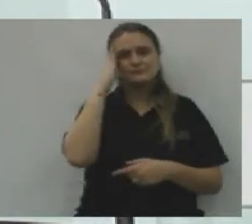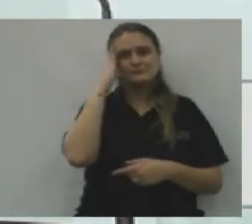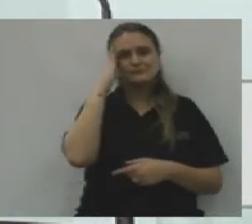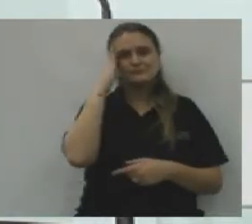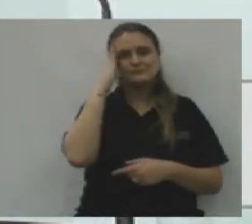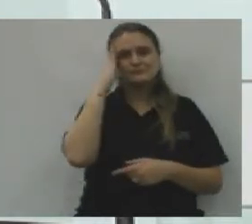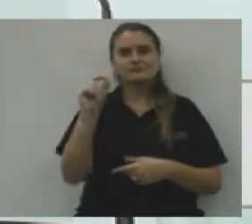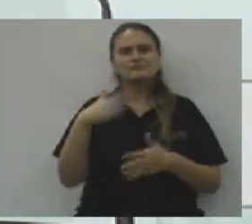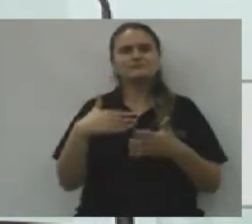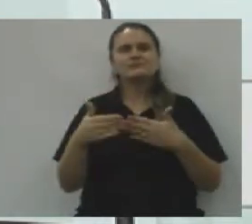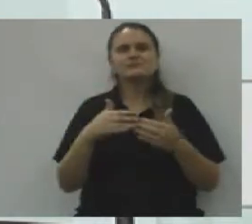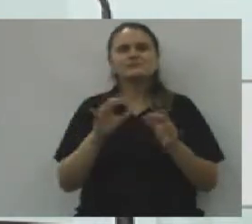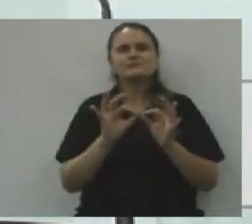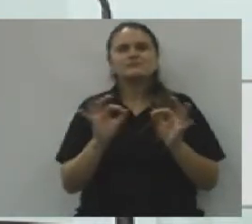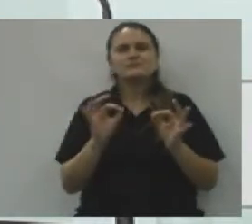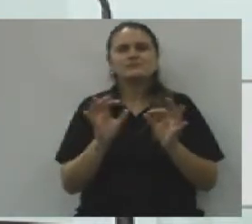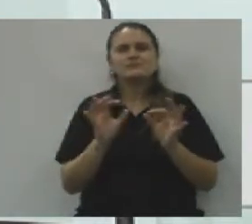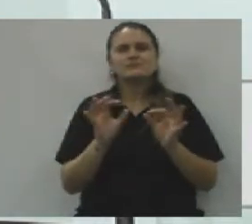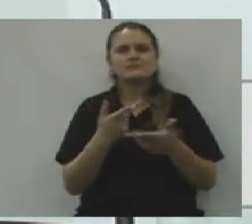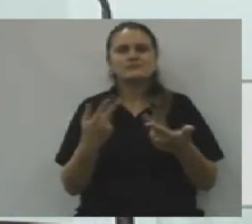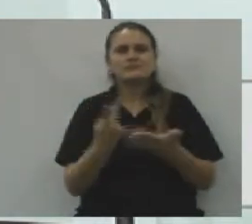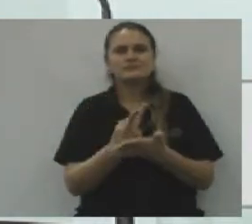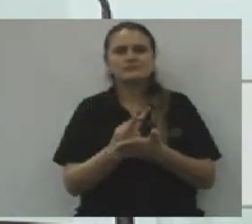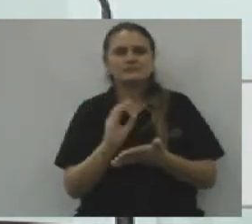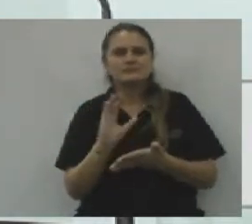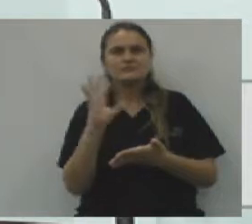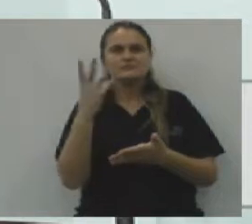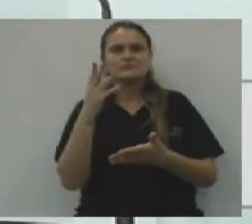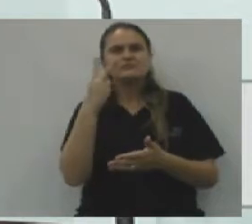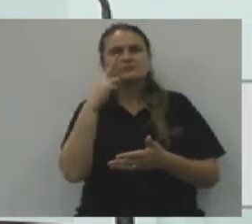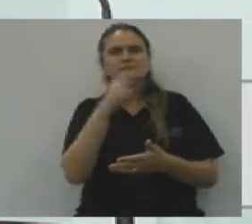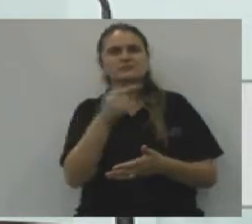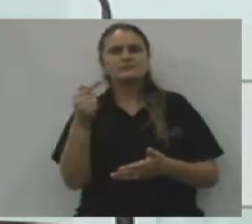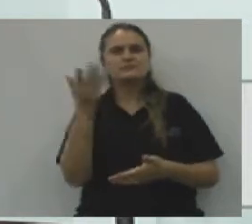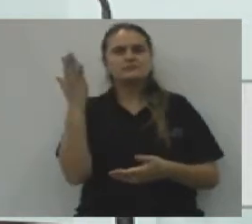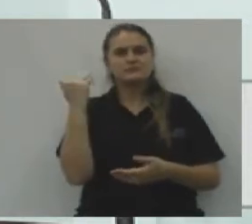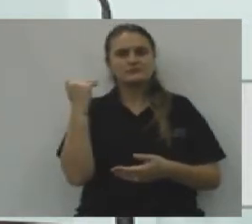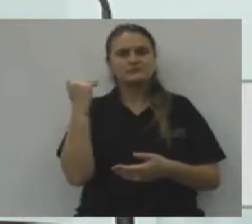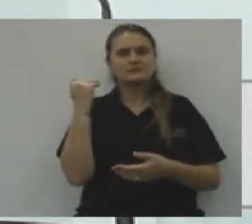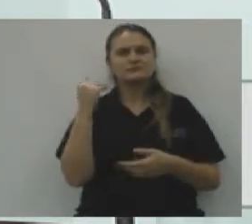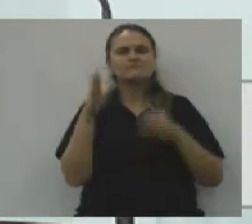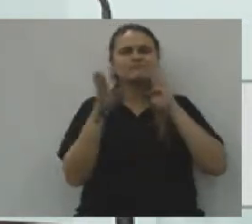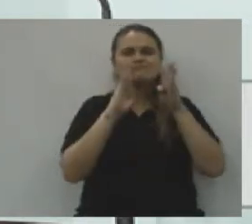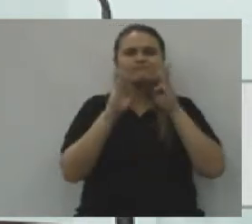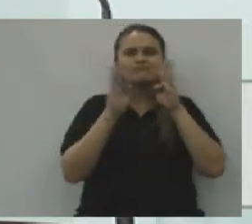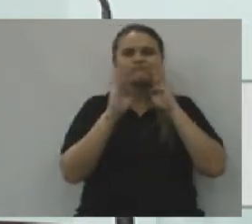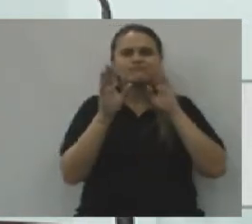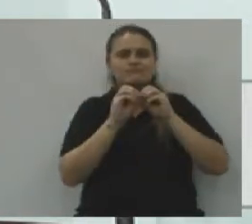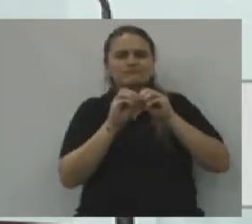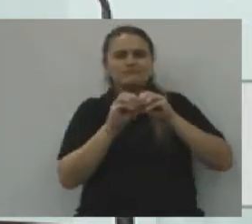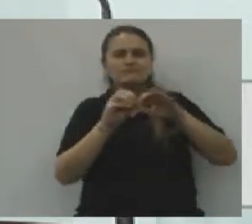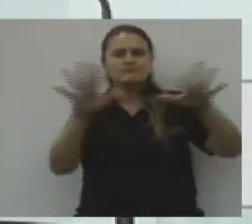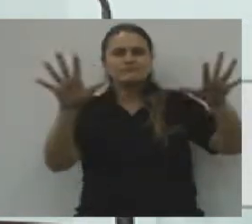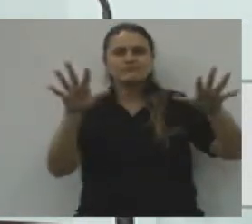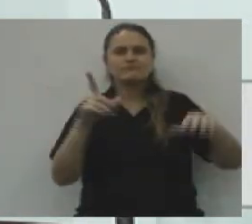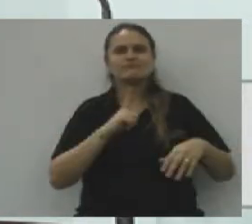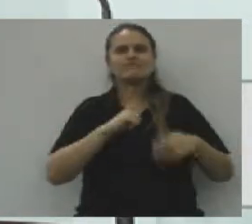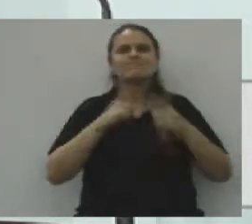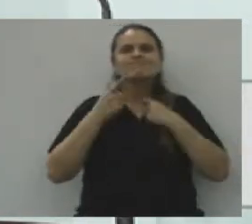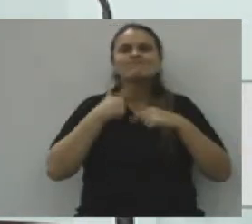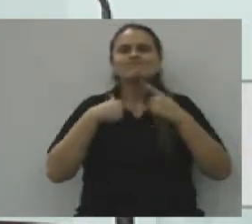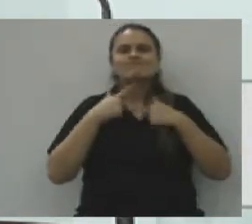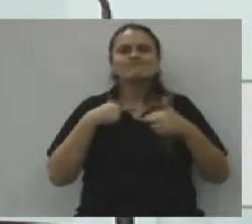que qualquer pequena falha que aconteça, e nós vimos a semana que passou, as redes sociais parece que têm sede